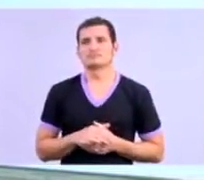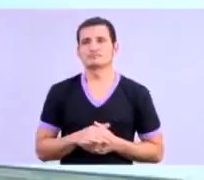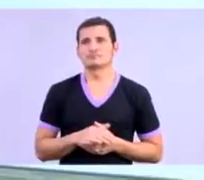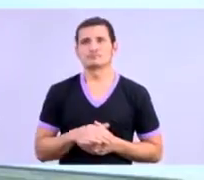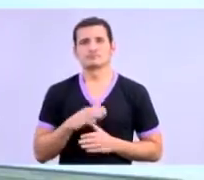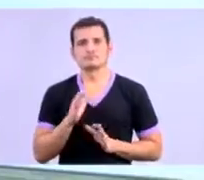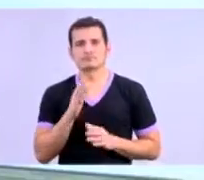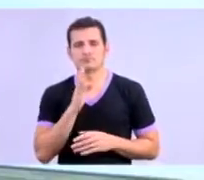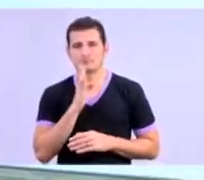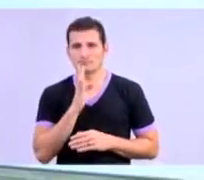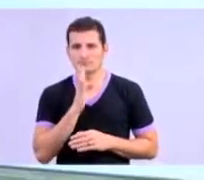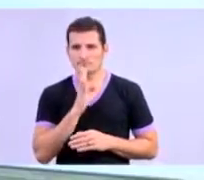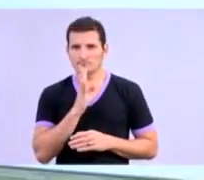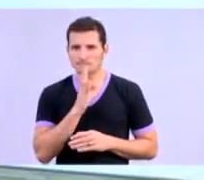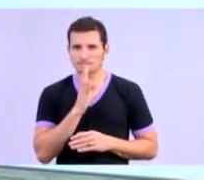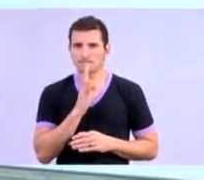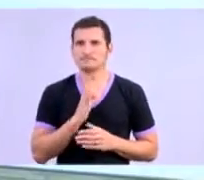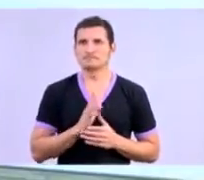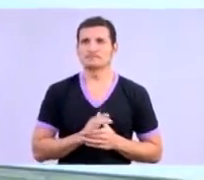overview do